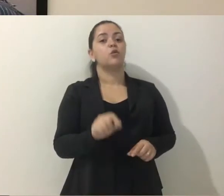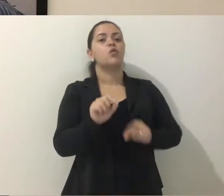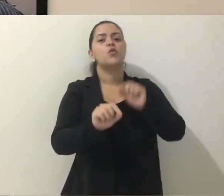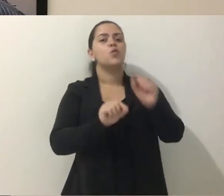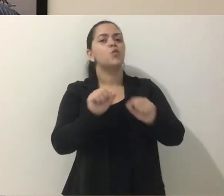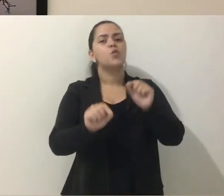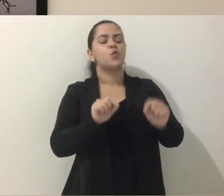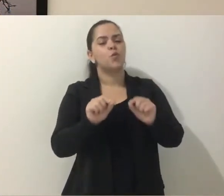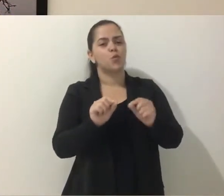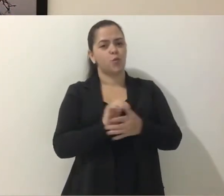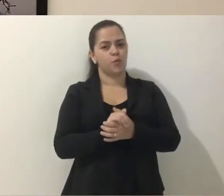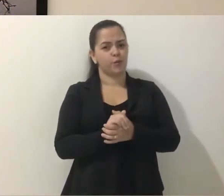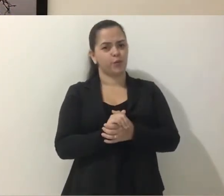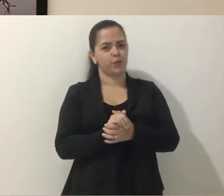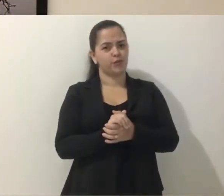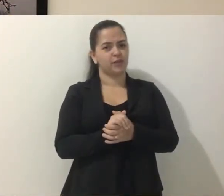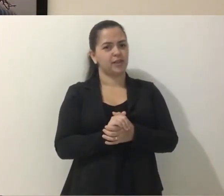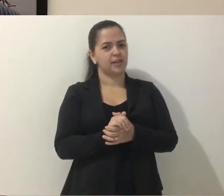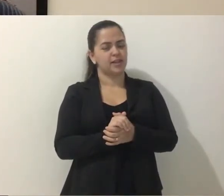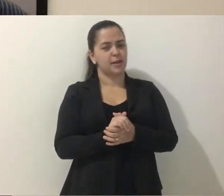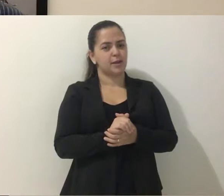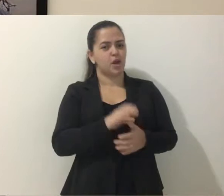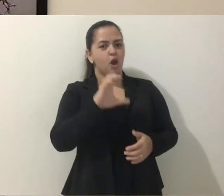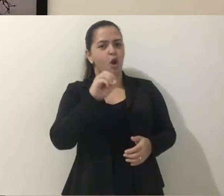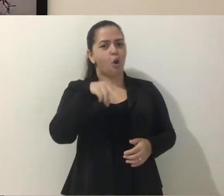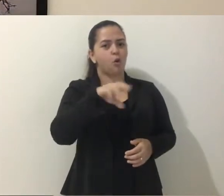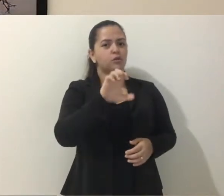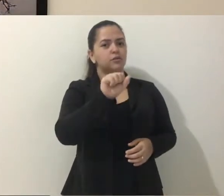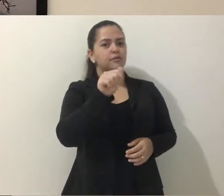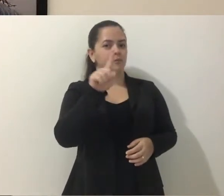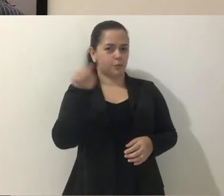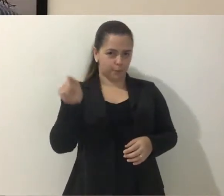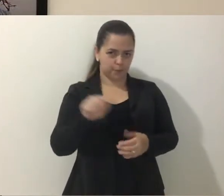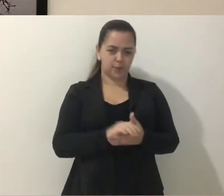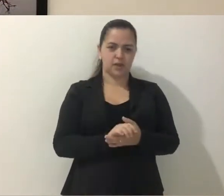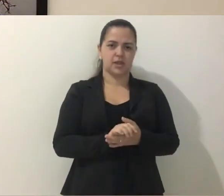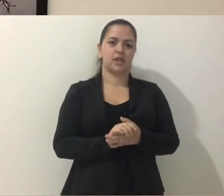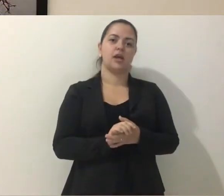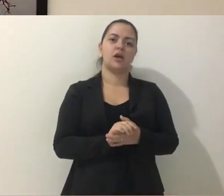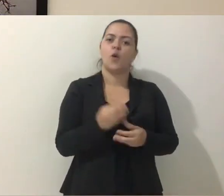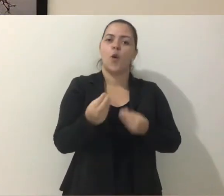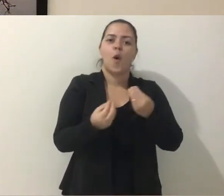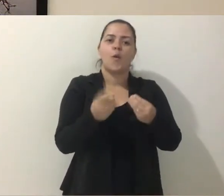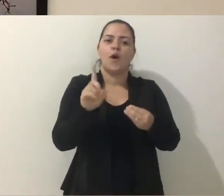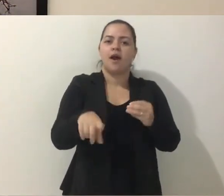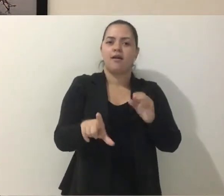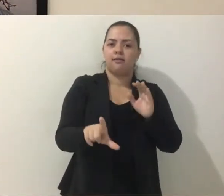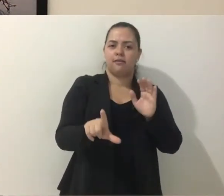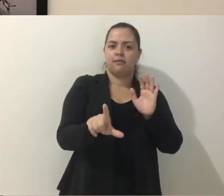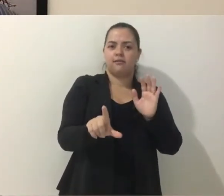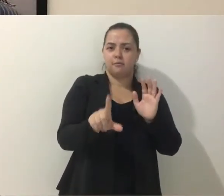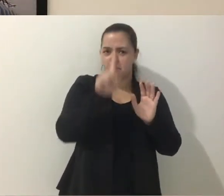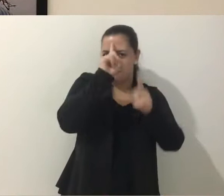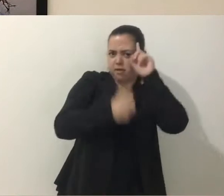mandamento. Os fariseus interpretavam a lei como se aquilo fosse um mandamento. E Jesus disse, olha, não é mandamento